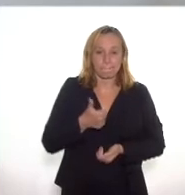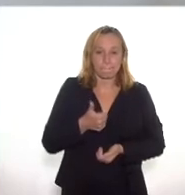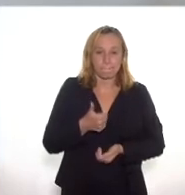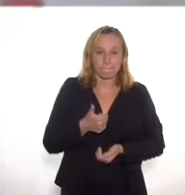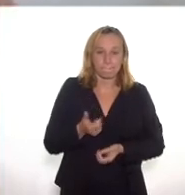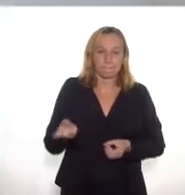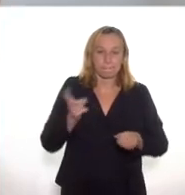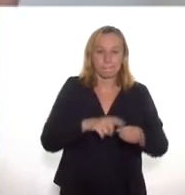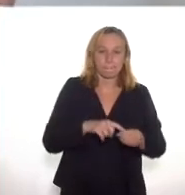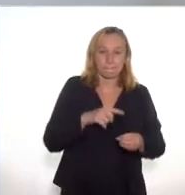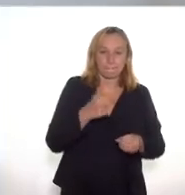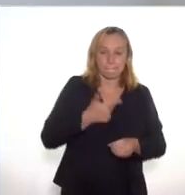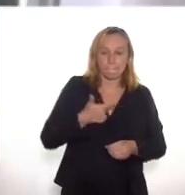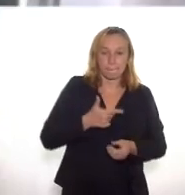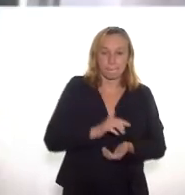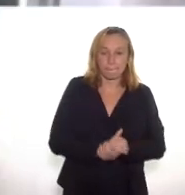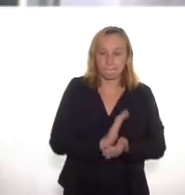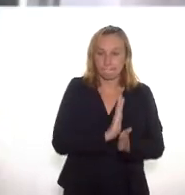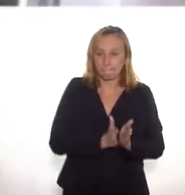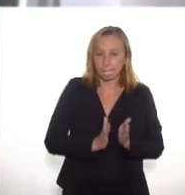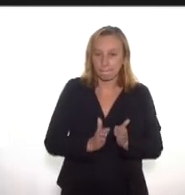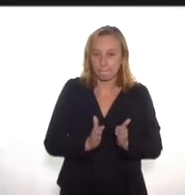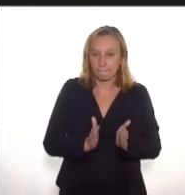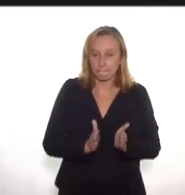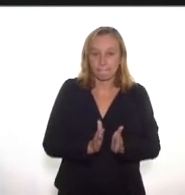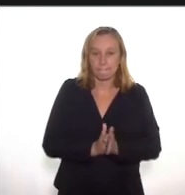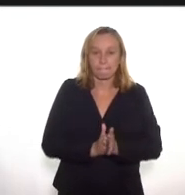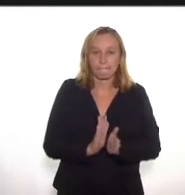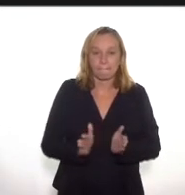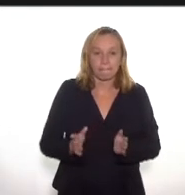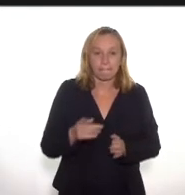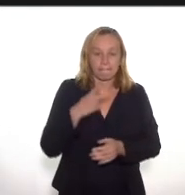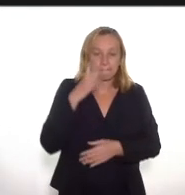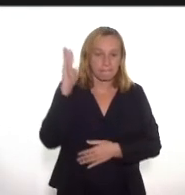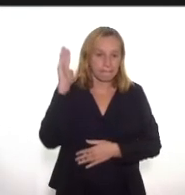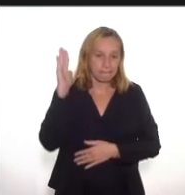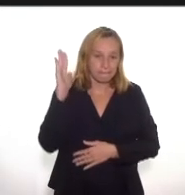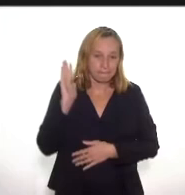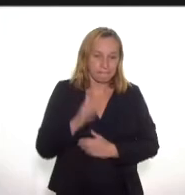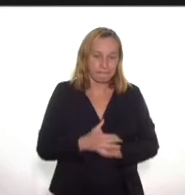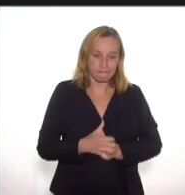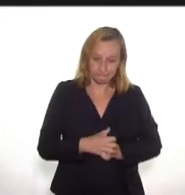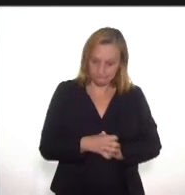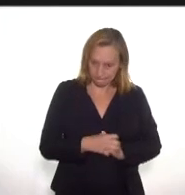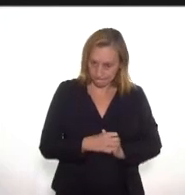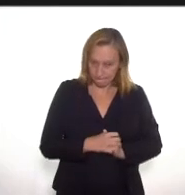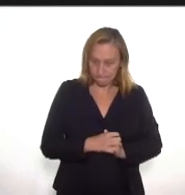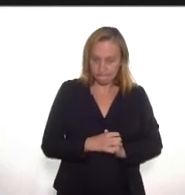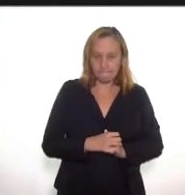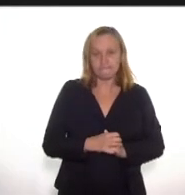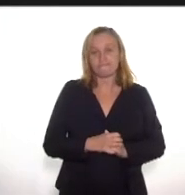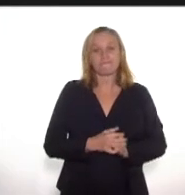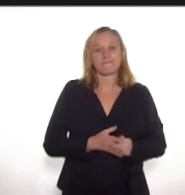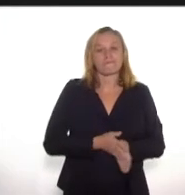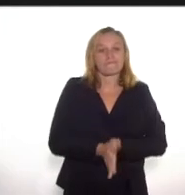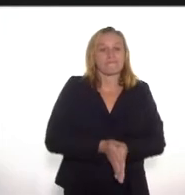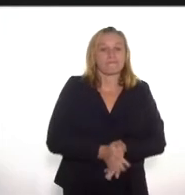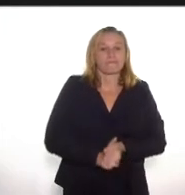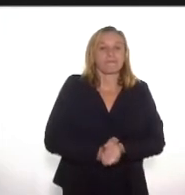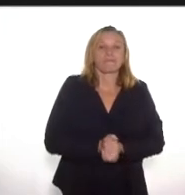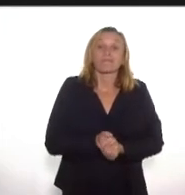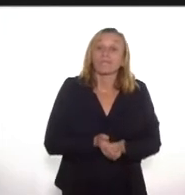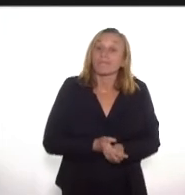e retorna em segunda. Pela ordem, presidente. Declaração. Pode, declaração. Em